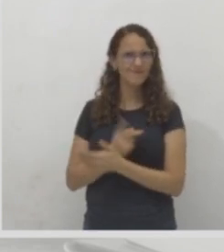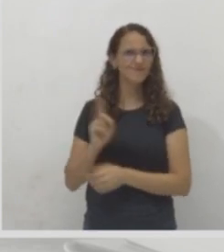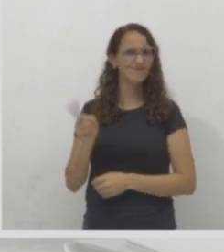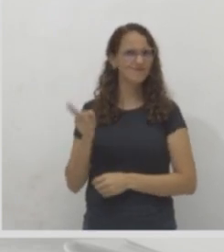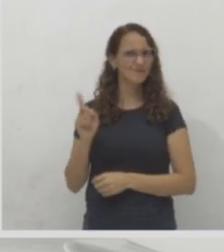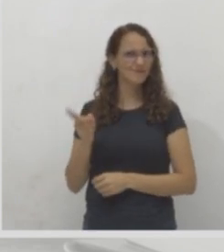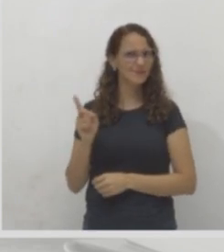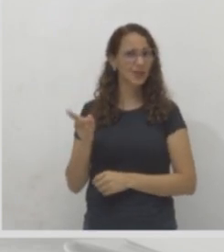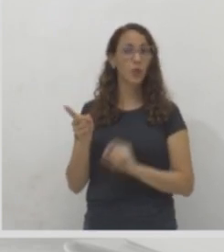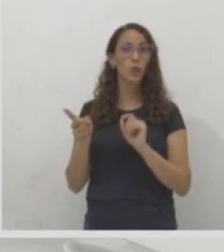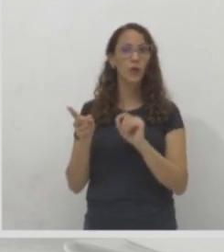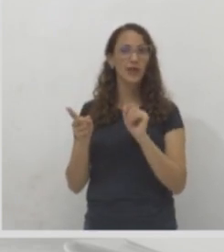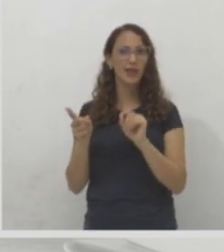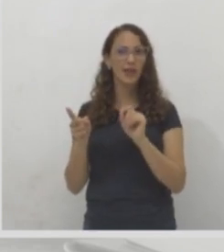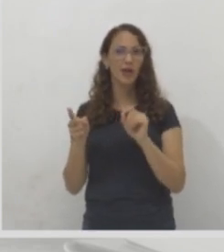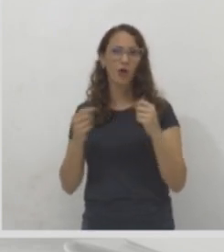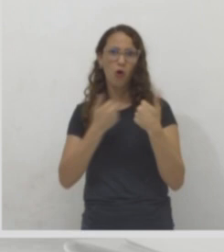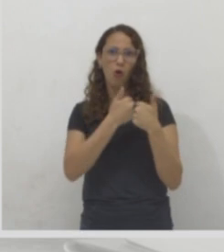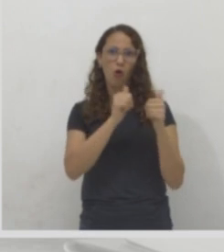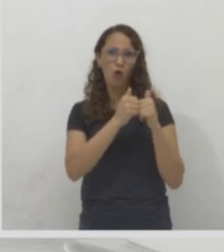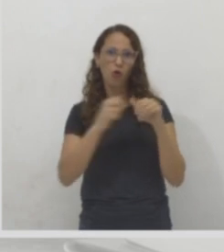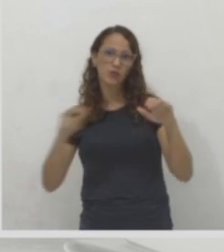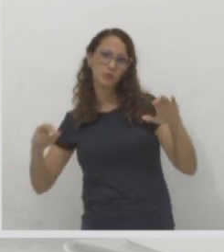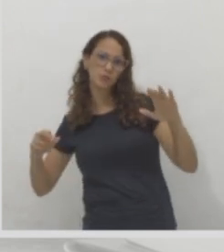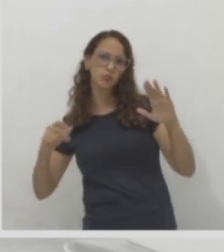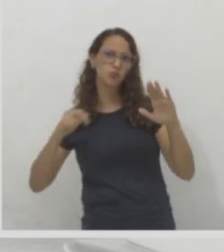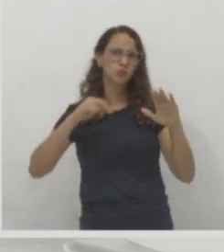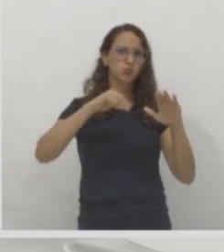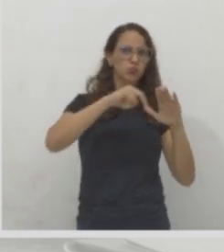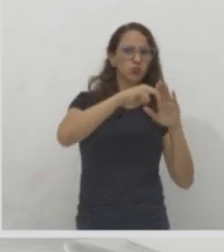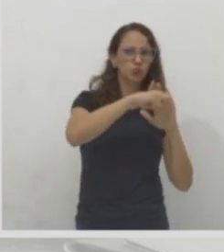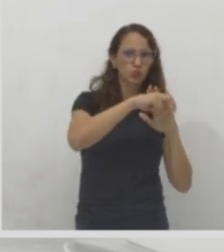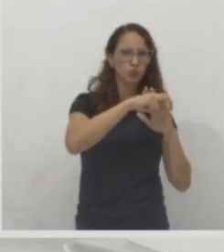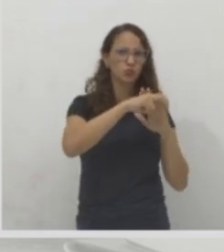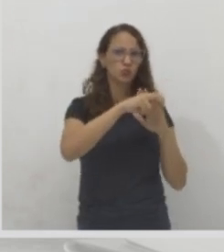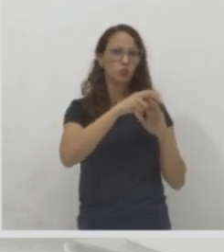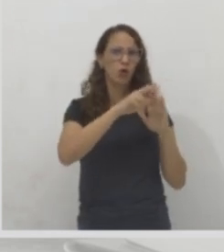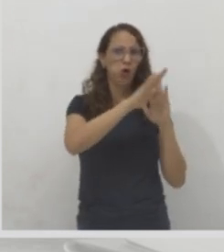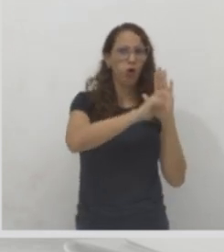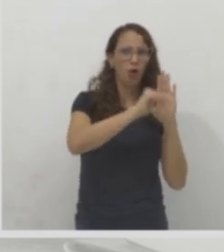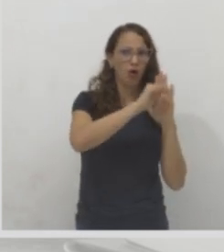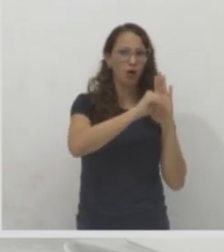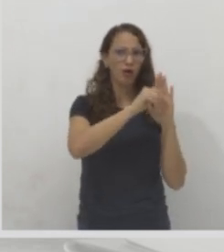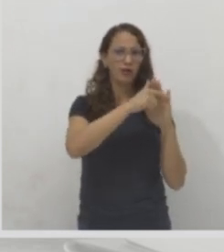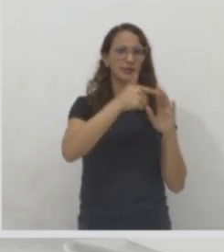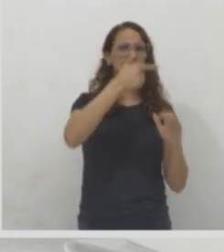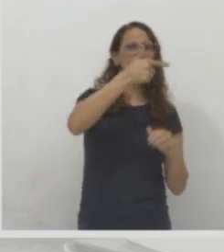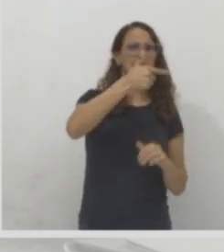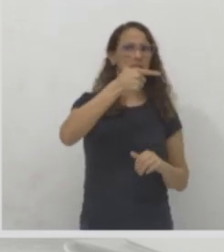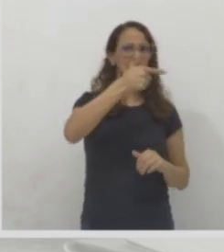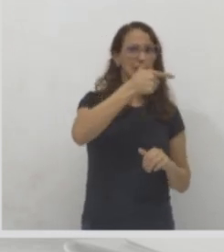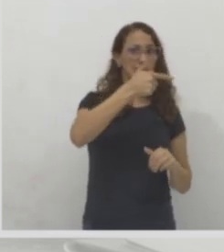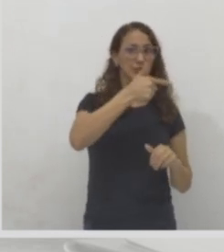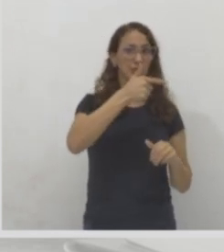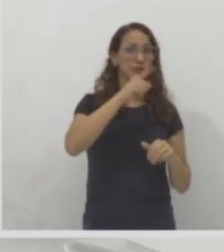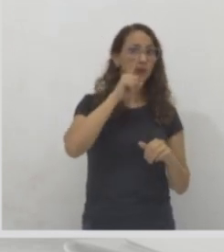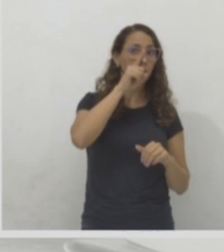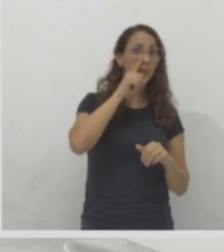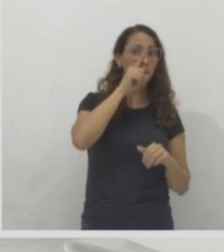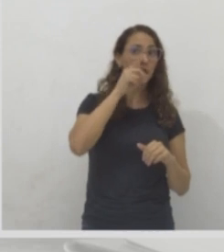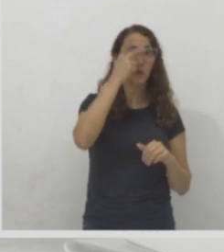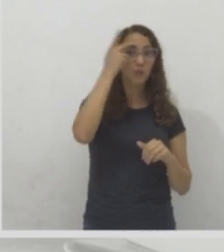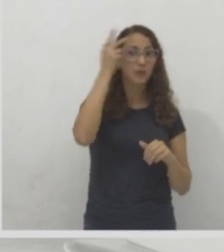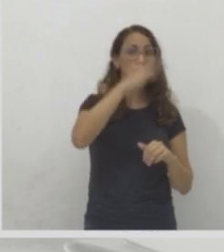De sequestrar um ônibus. E, diante de uma situação de perigo, o que é que normalmente